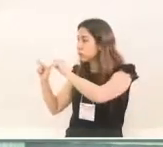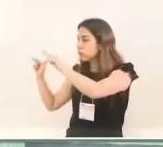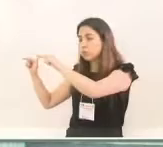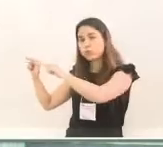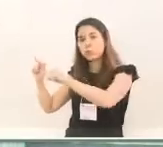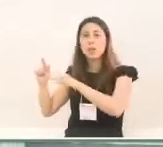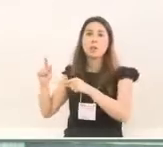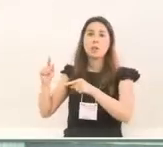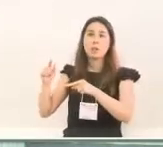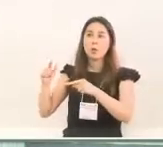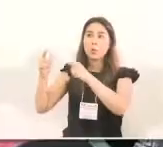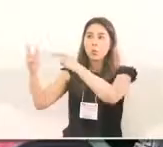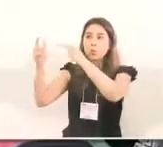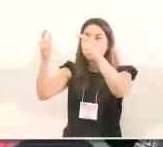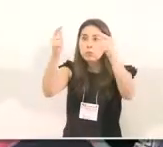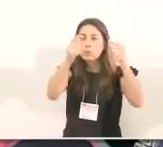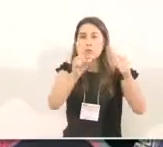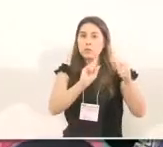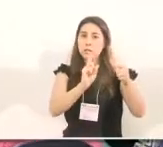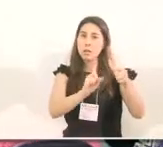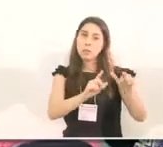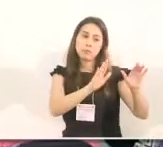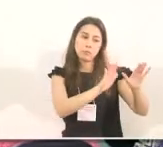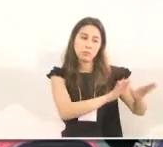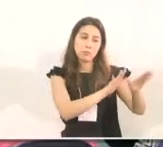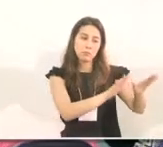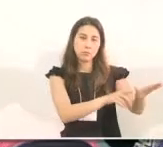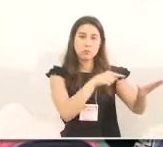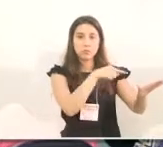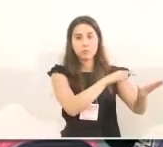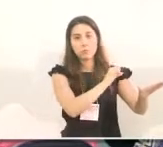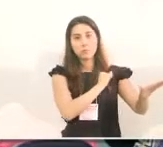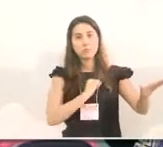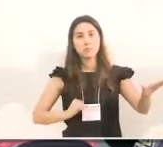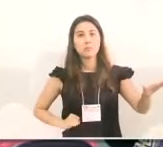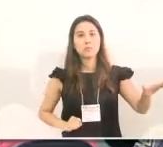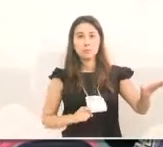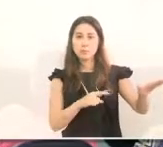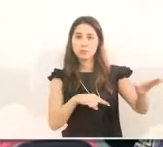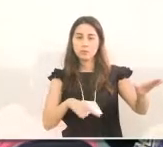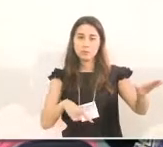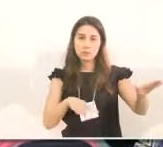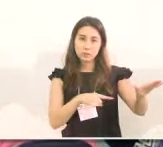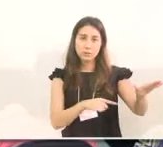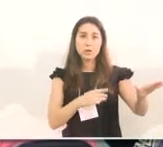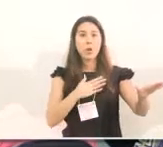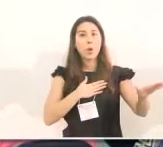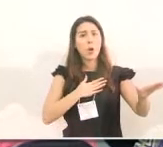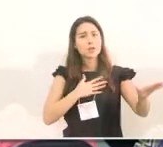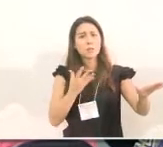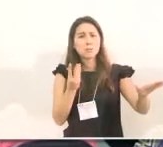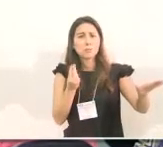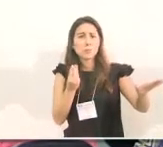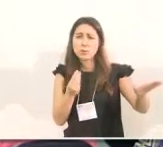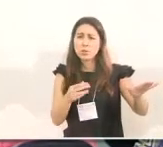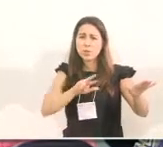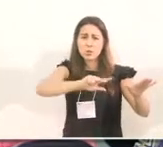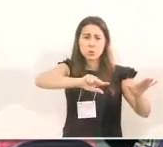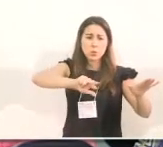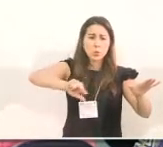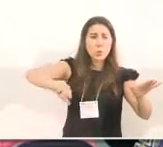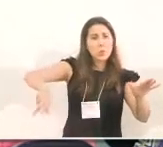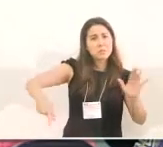muito teve ficou mais aqui na nossa região era um homem que tinha muito gosto assim pelas coisas do interior mesmo gostava de